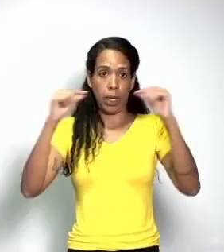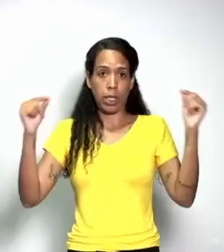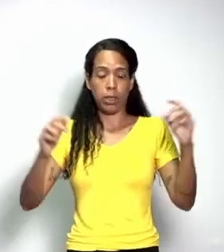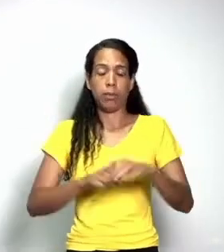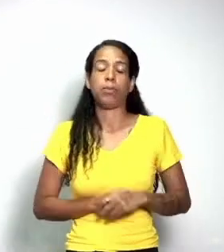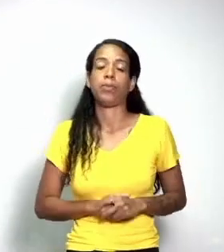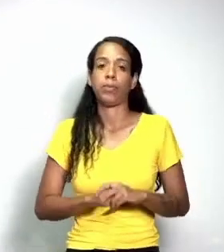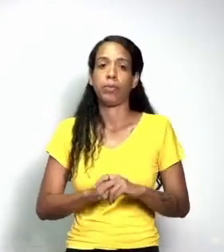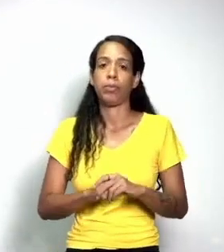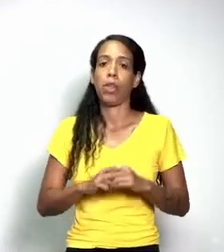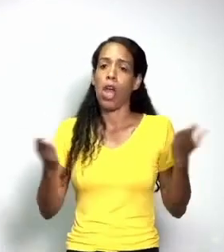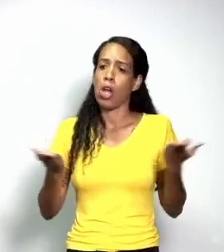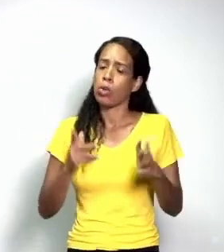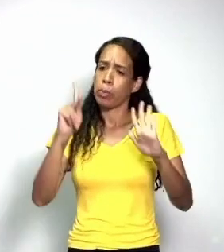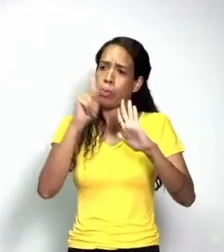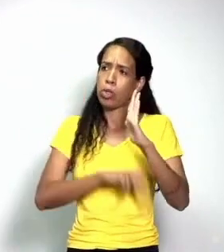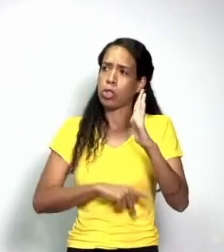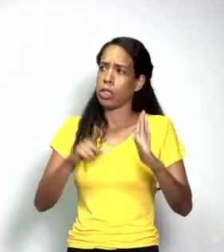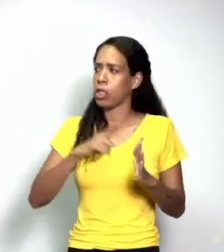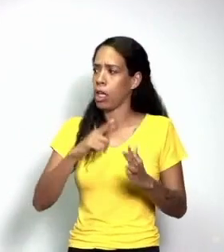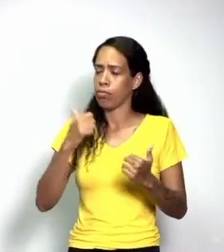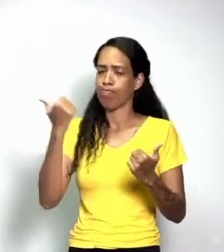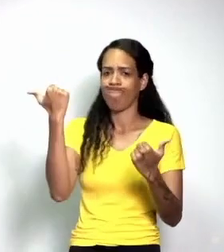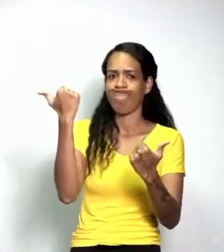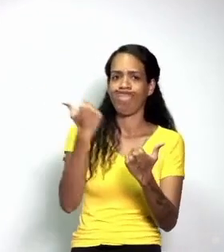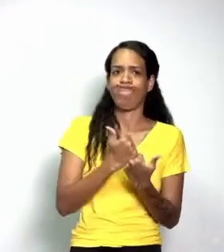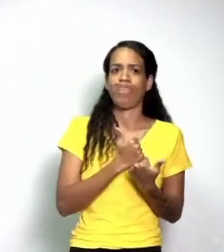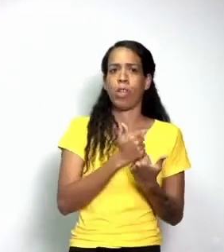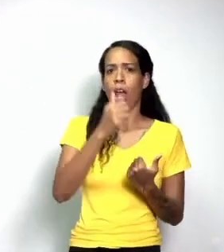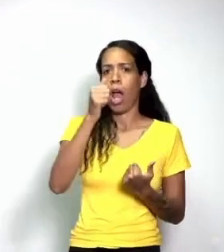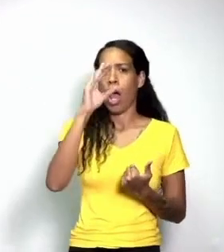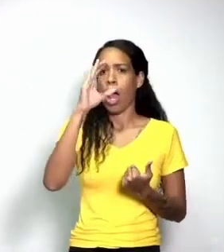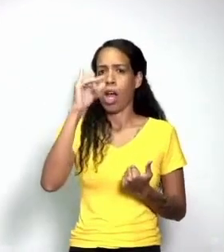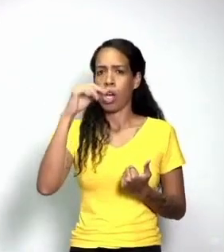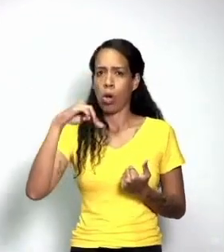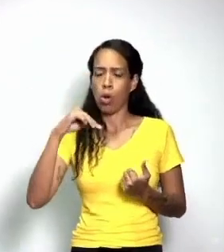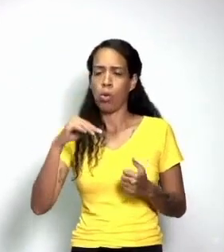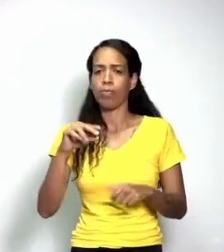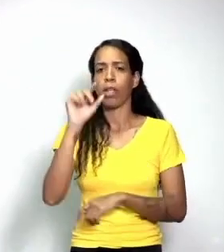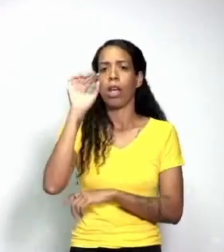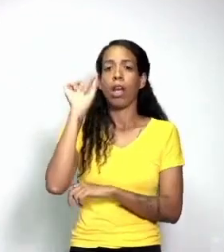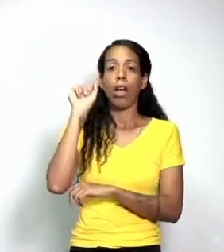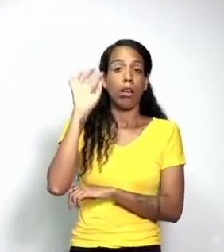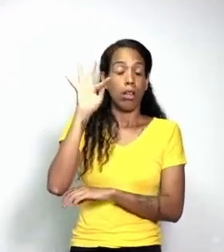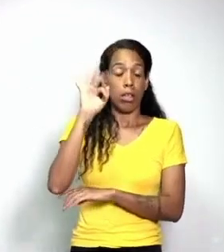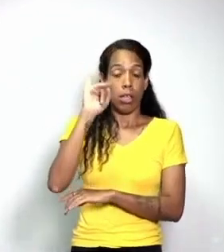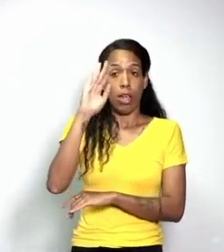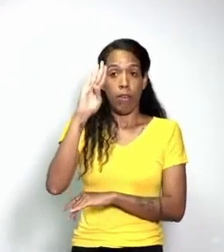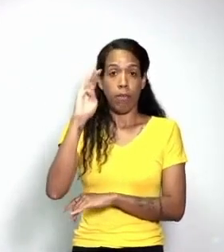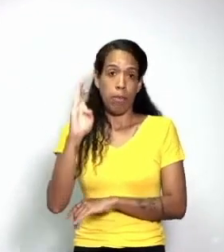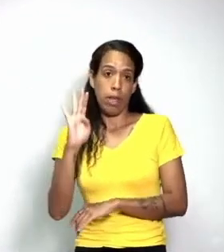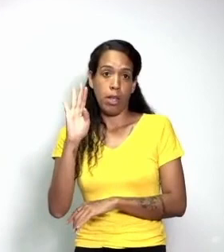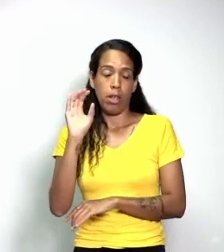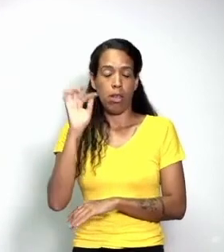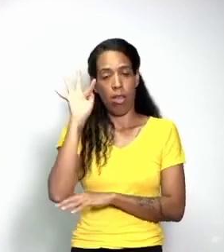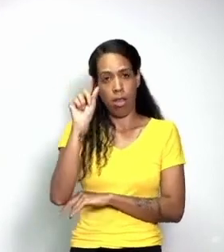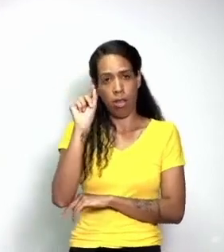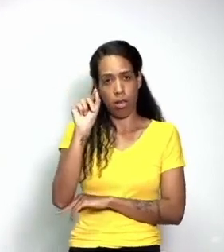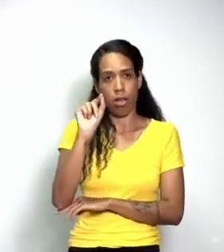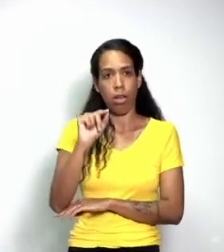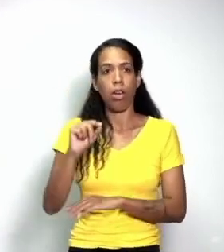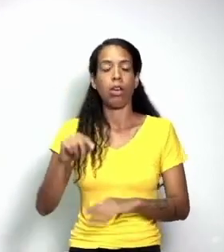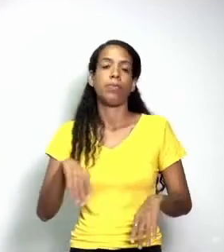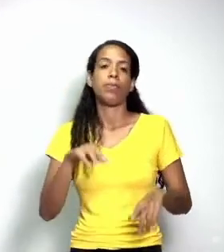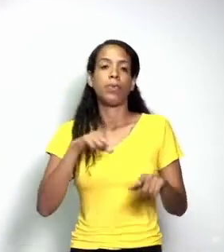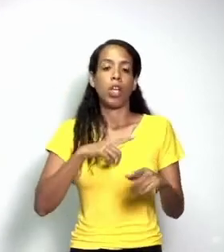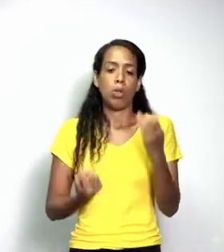Federal. Nesse projeto, tivemos o apoio da Icon, IFB Recanto, Jovem de Expressão, Espaço Cultural